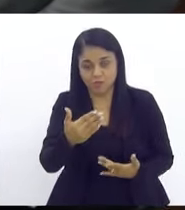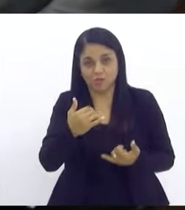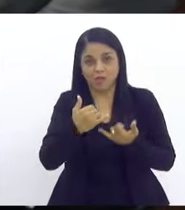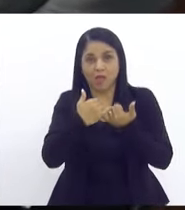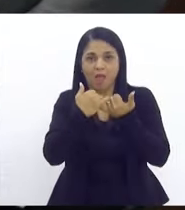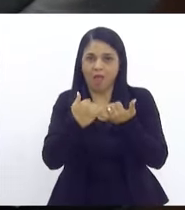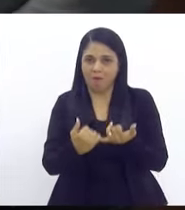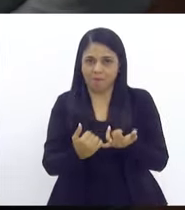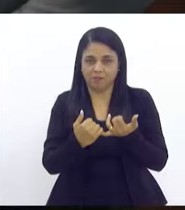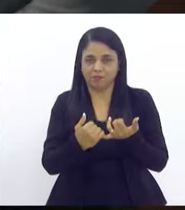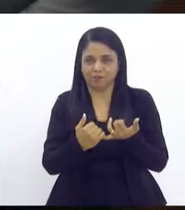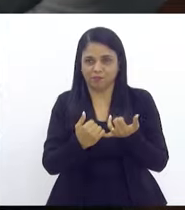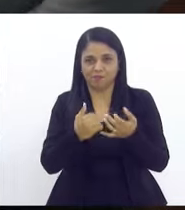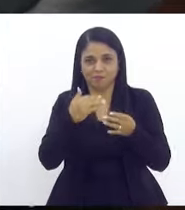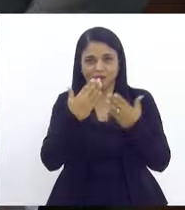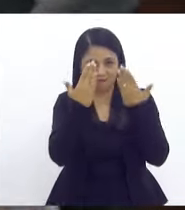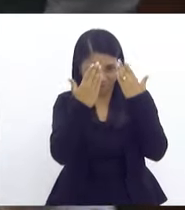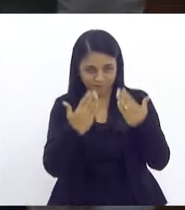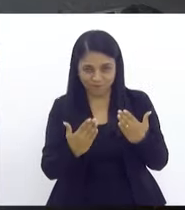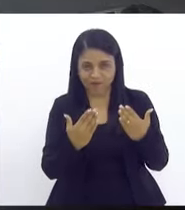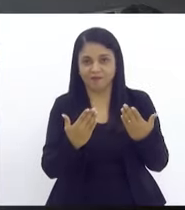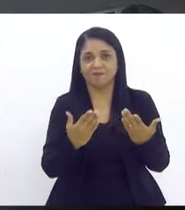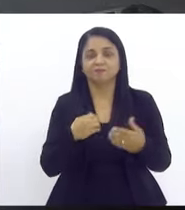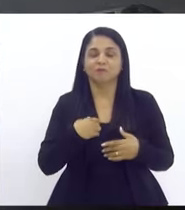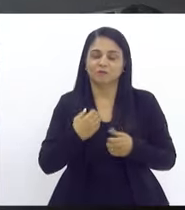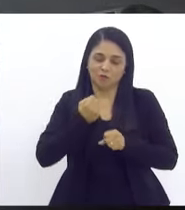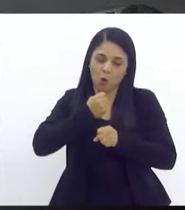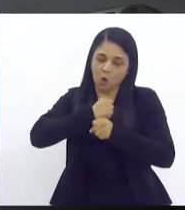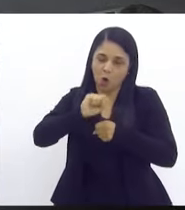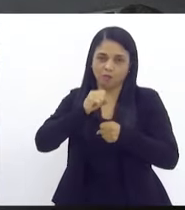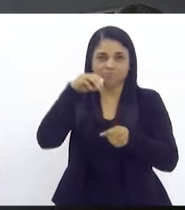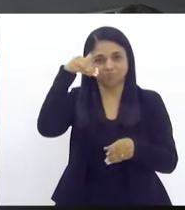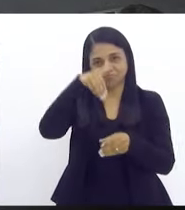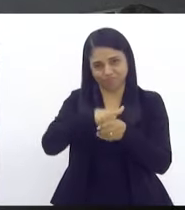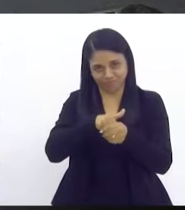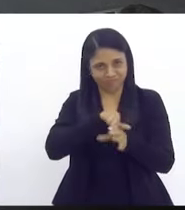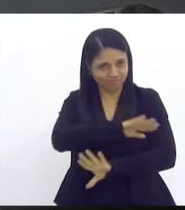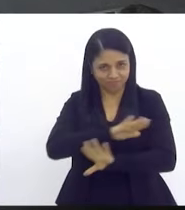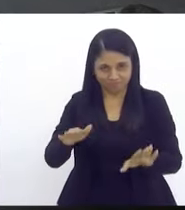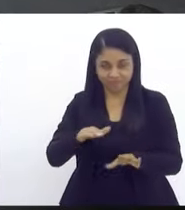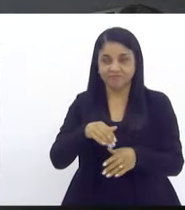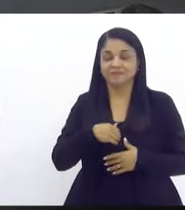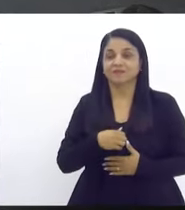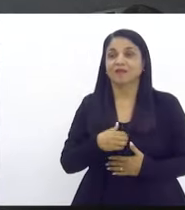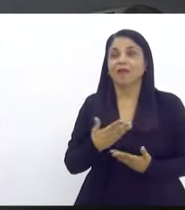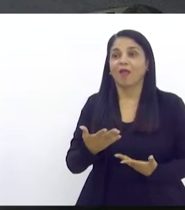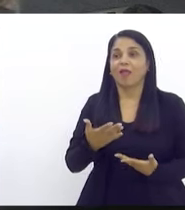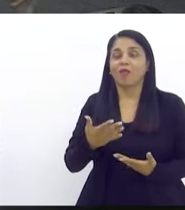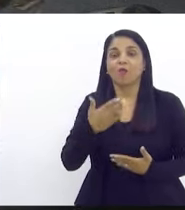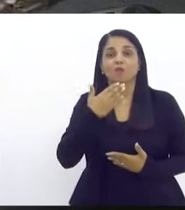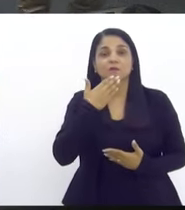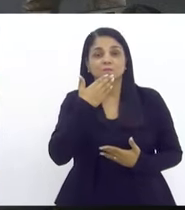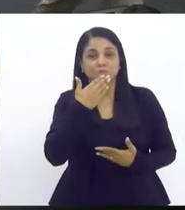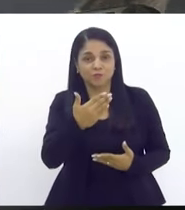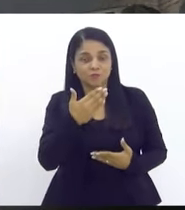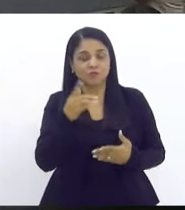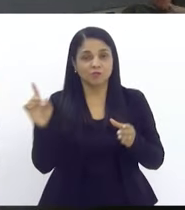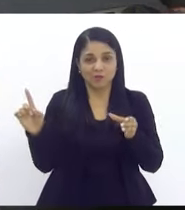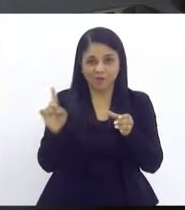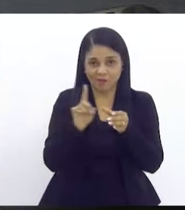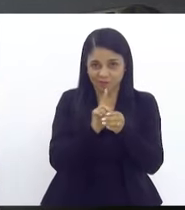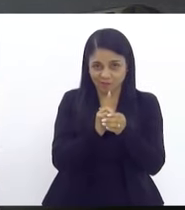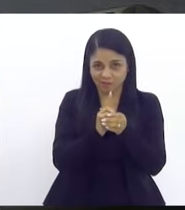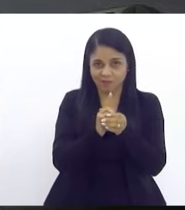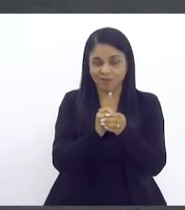voto contrário e nosso repúdio. Presidenta, uma questão de ordem rápida. Só queria pedir coautoria.